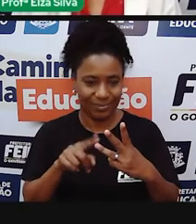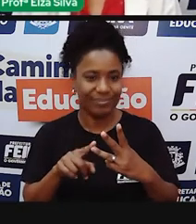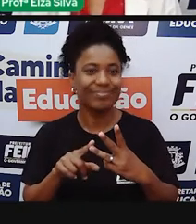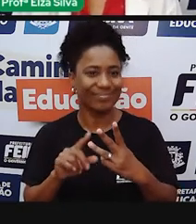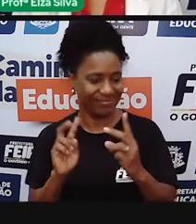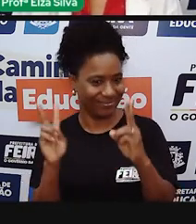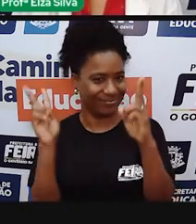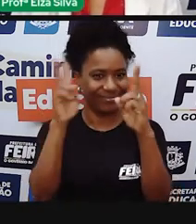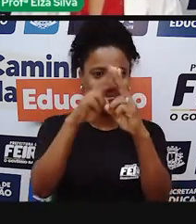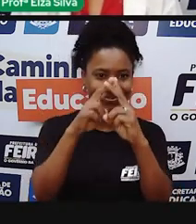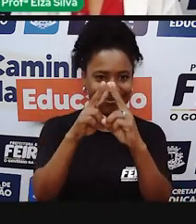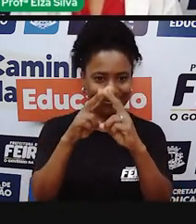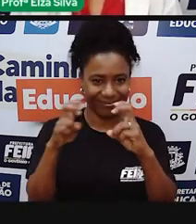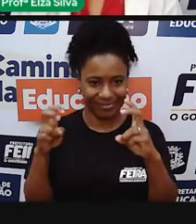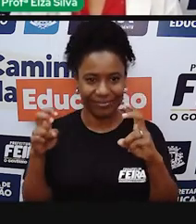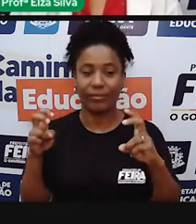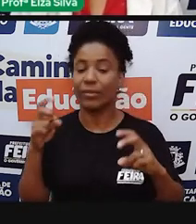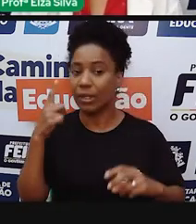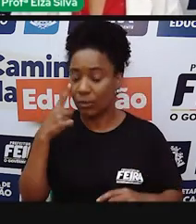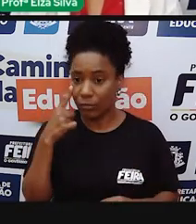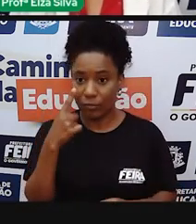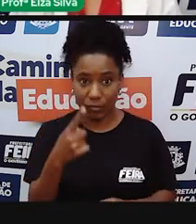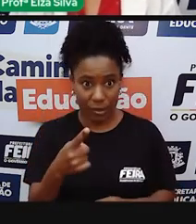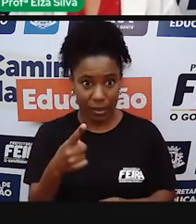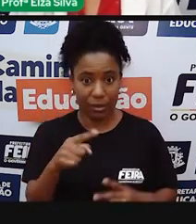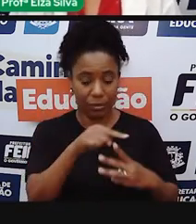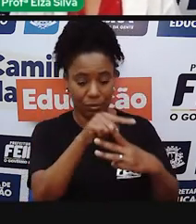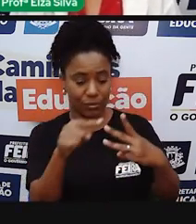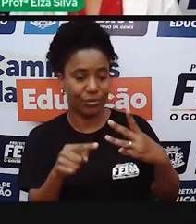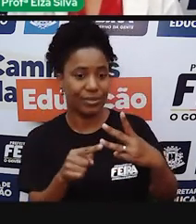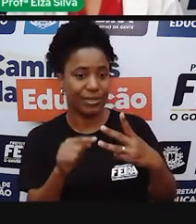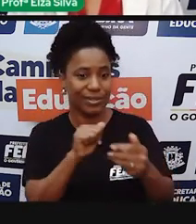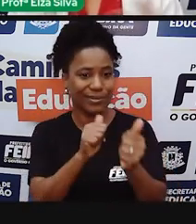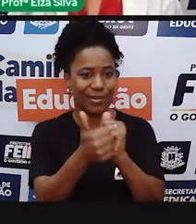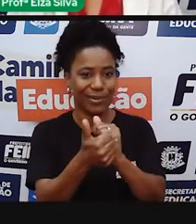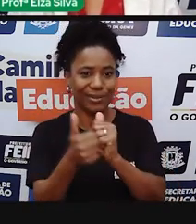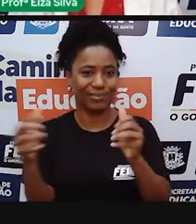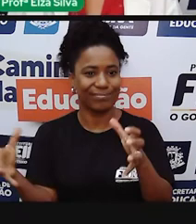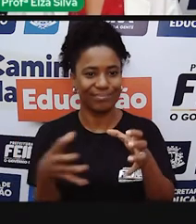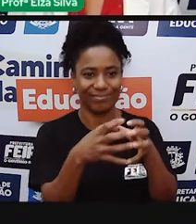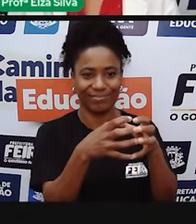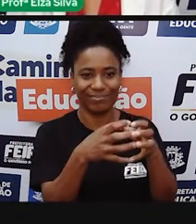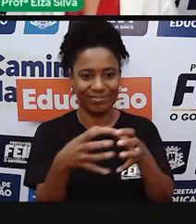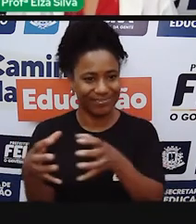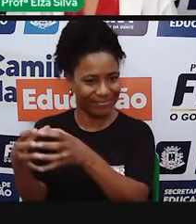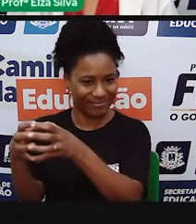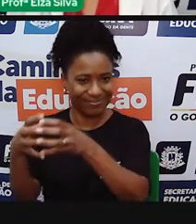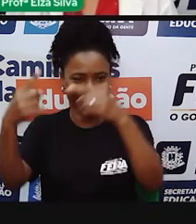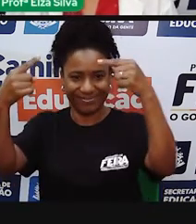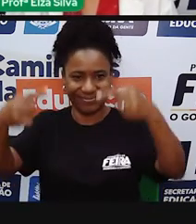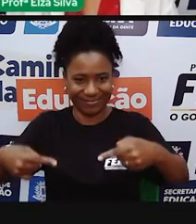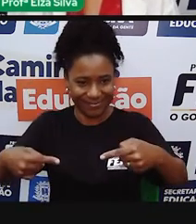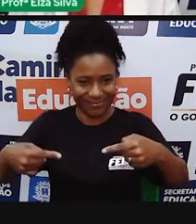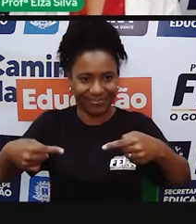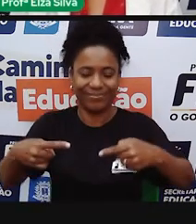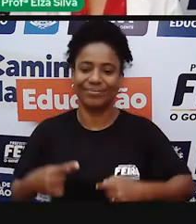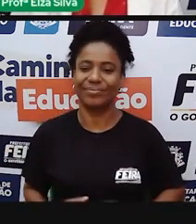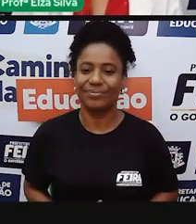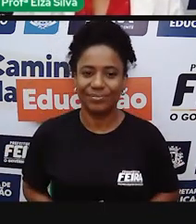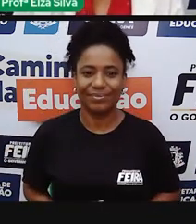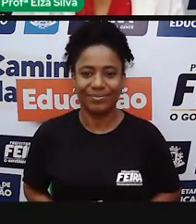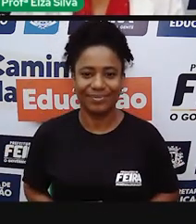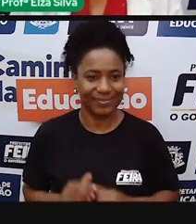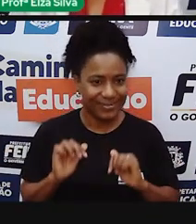jogo voleibol. Então, esses esportes são exemplos daqueles que envolvem grupos competindo.